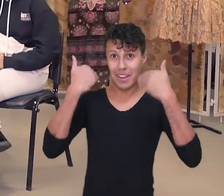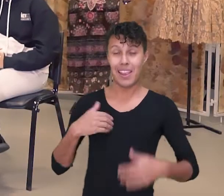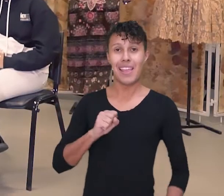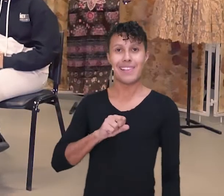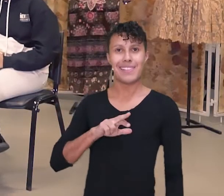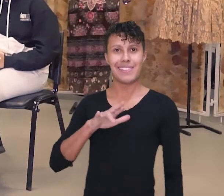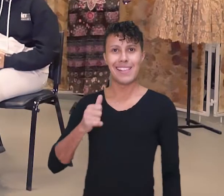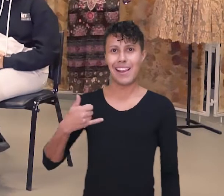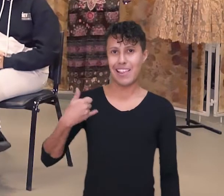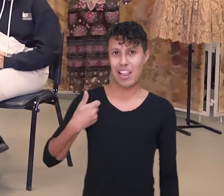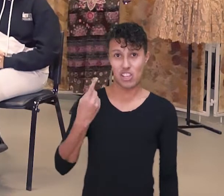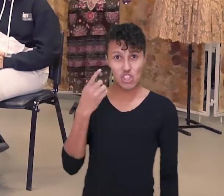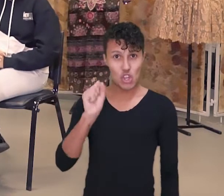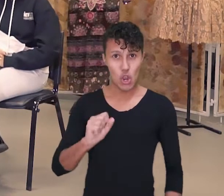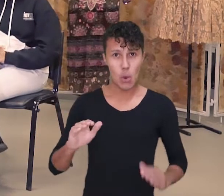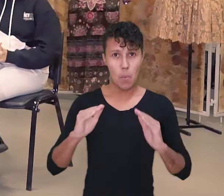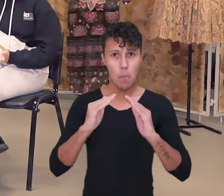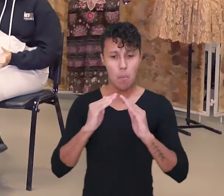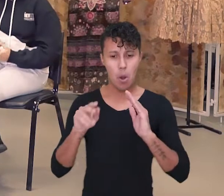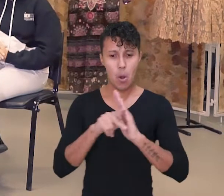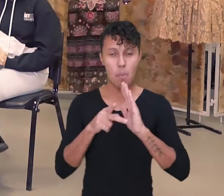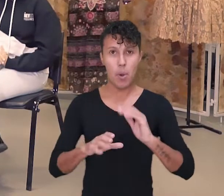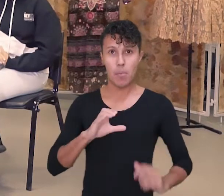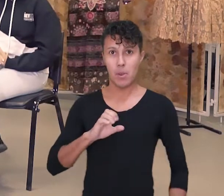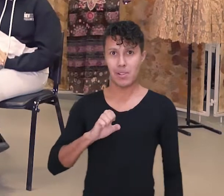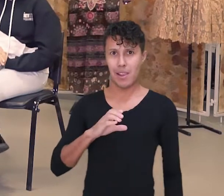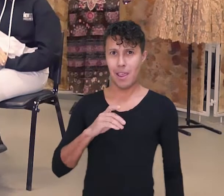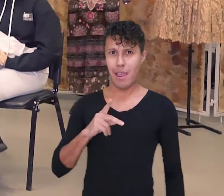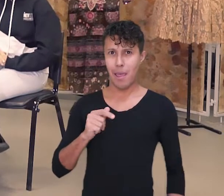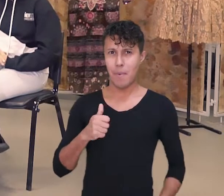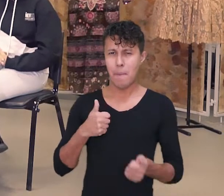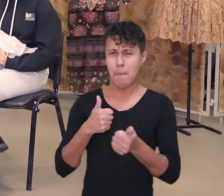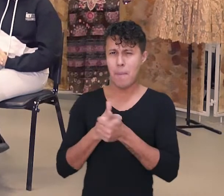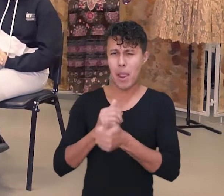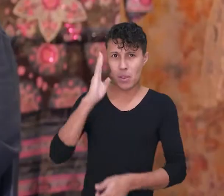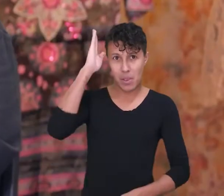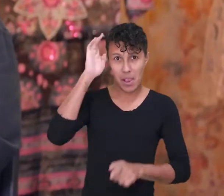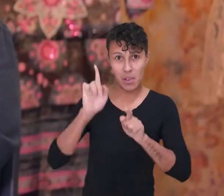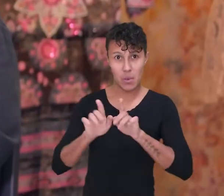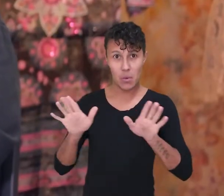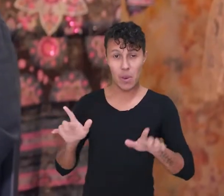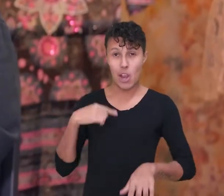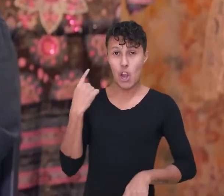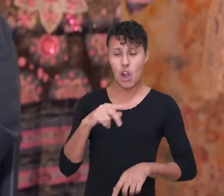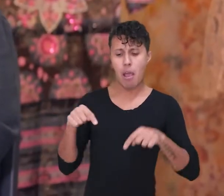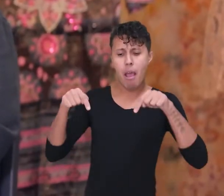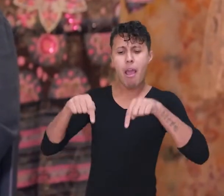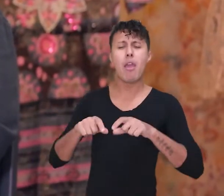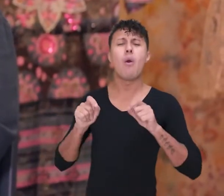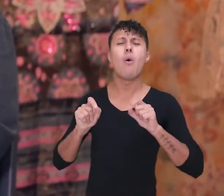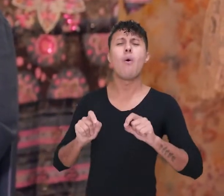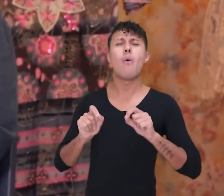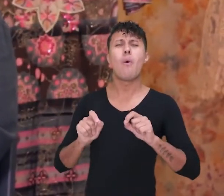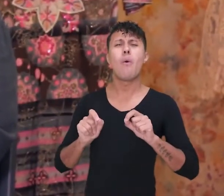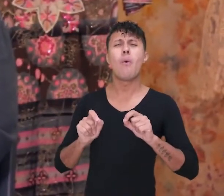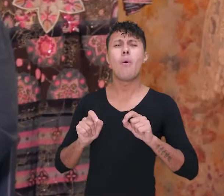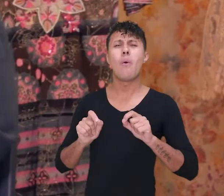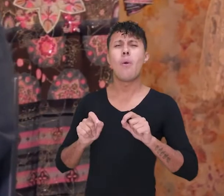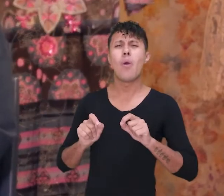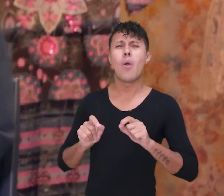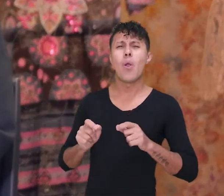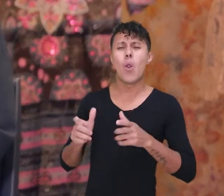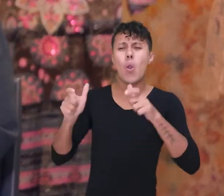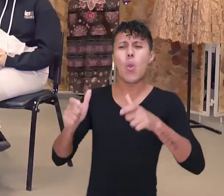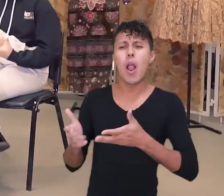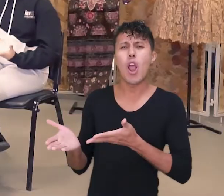eu sou a Sara, eu tenho 18 anos, moro aqui na região do CECAP, próximo ao Sesc Guarulhos. E a gente está aqui no Espaço Juventudes para mais